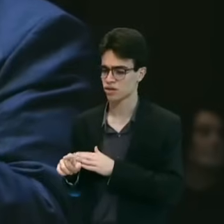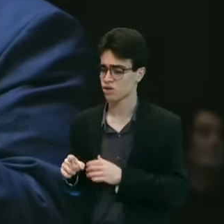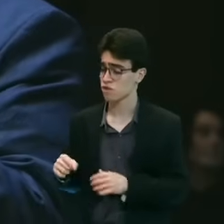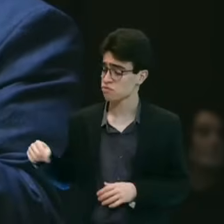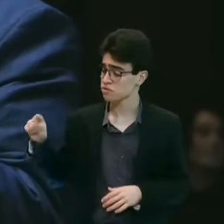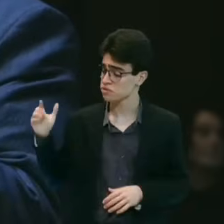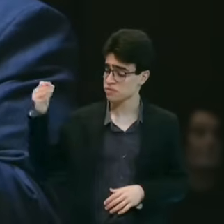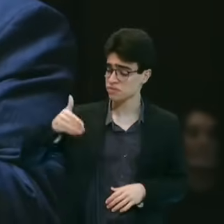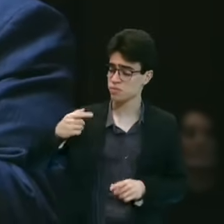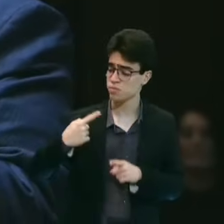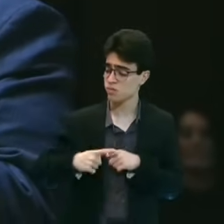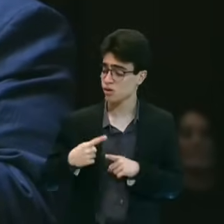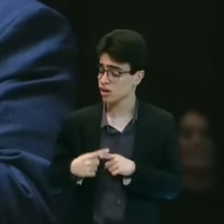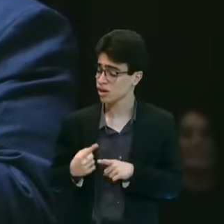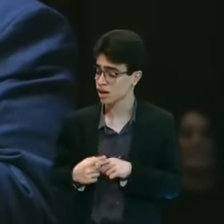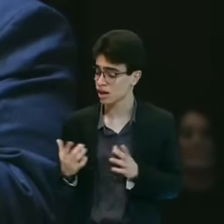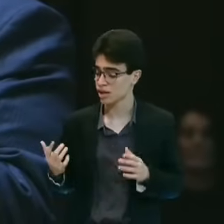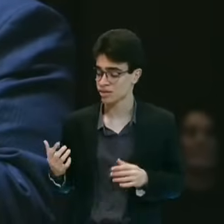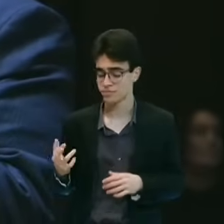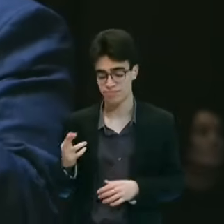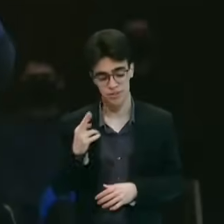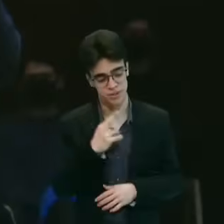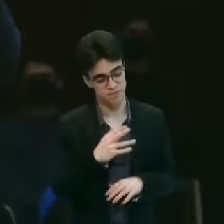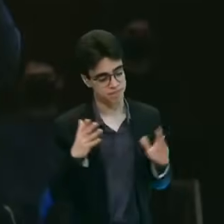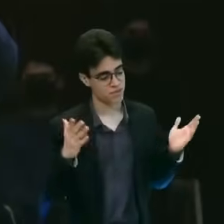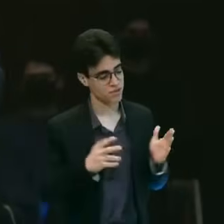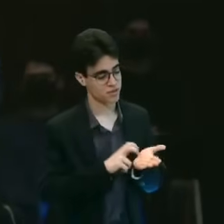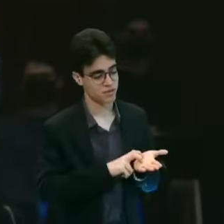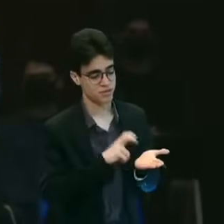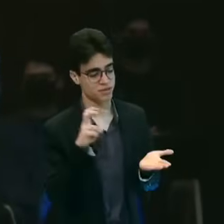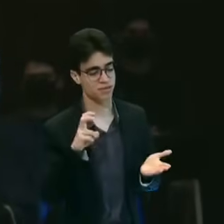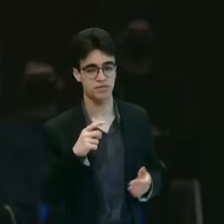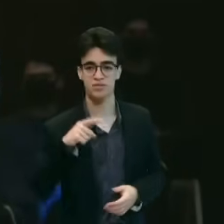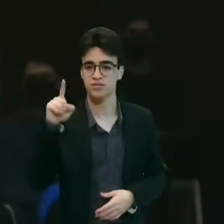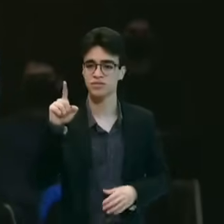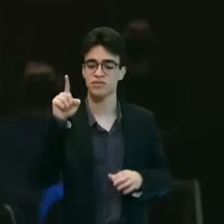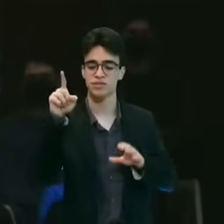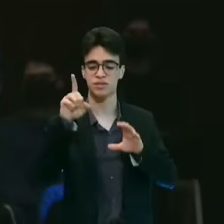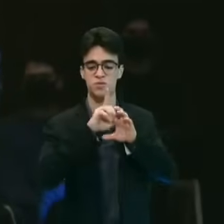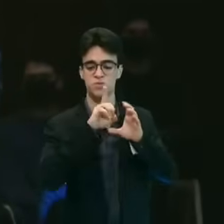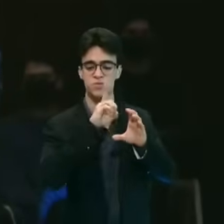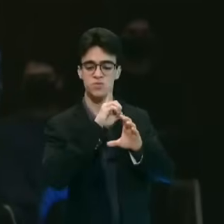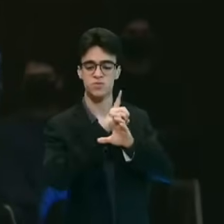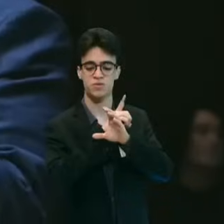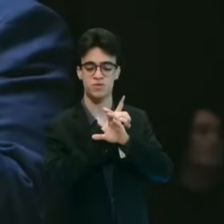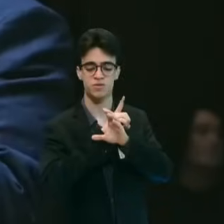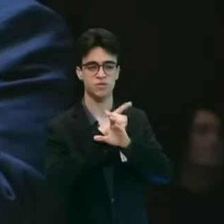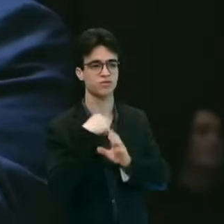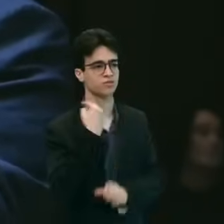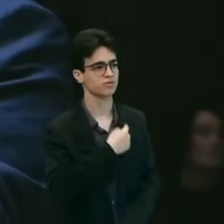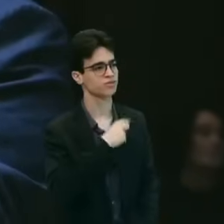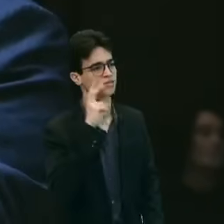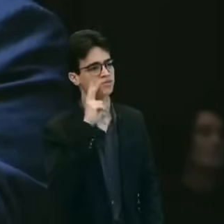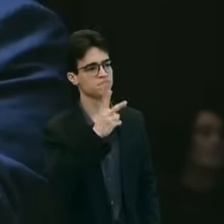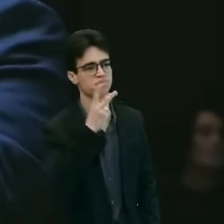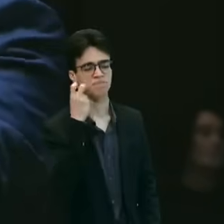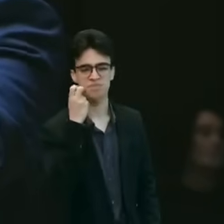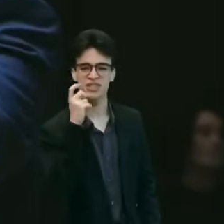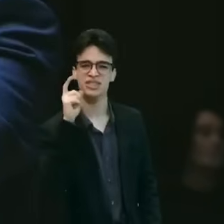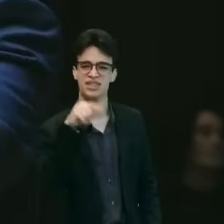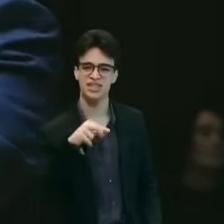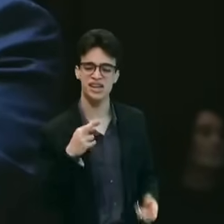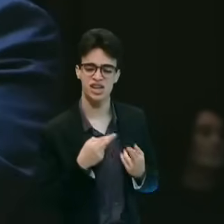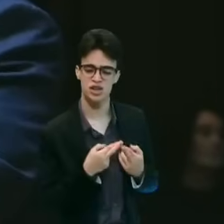estão aqui? Eu falei assim: olha, porque hoje pela manhã nós fomos a um culto. E nós ouvimos falar